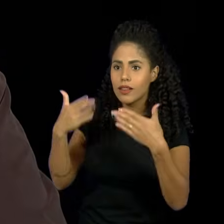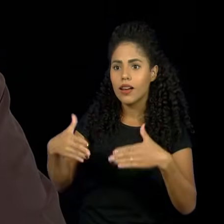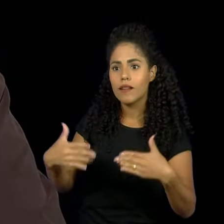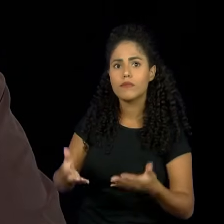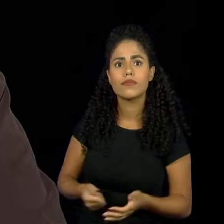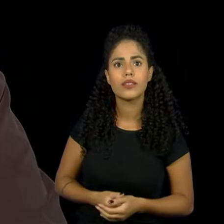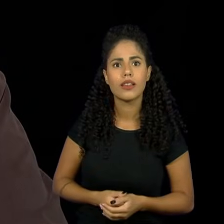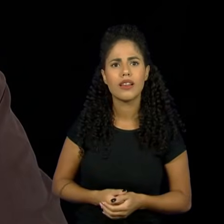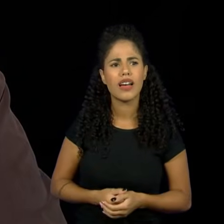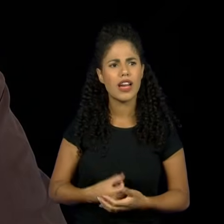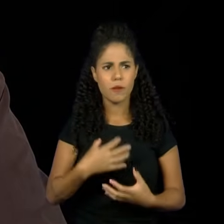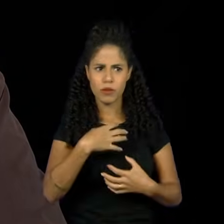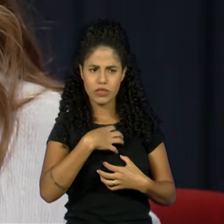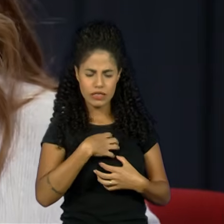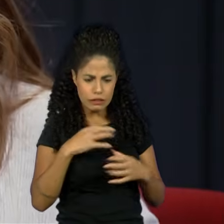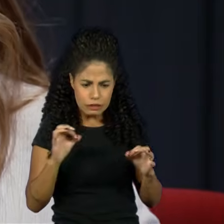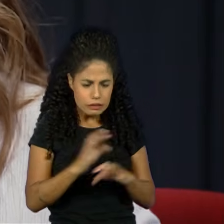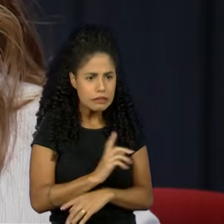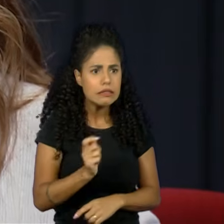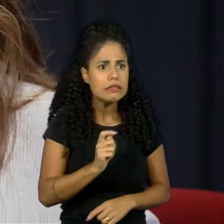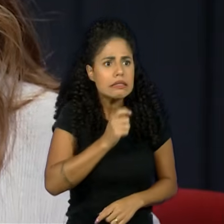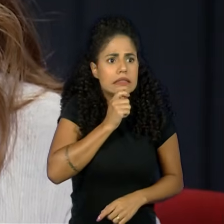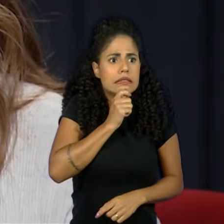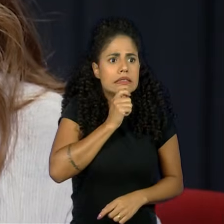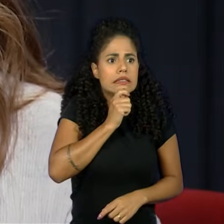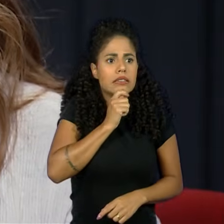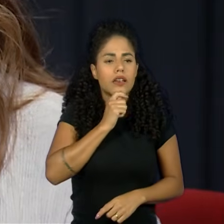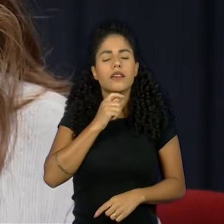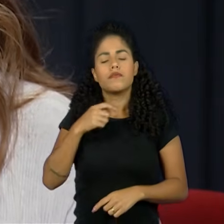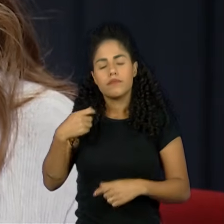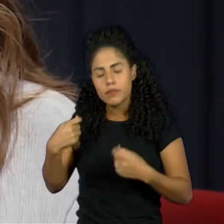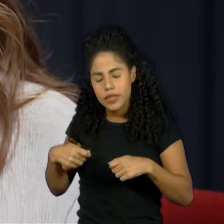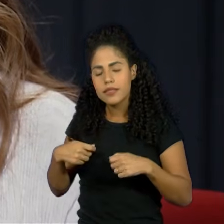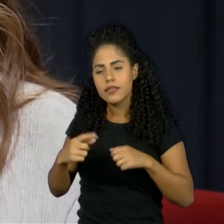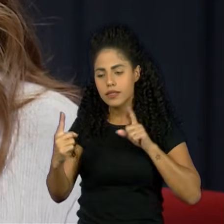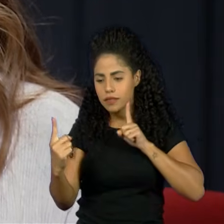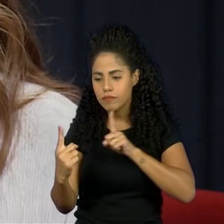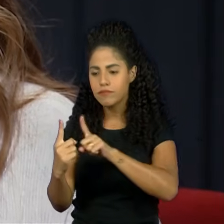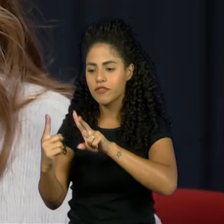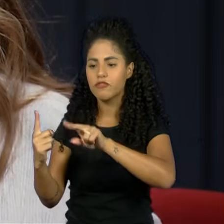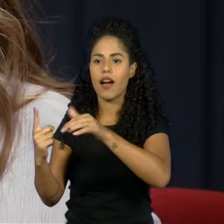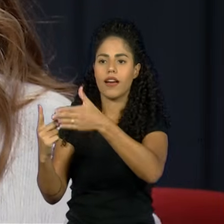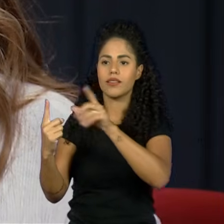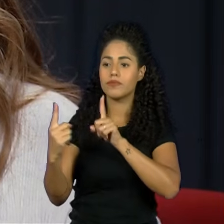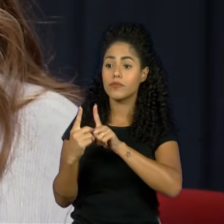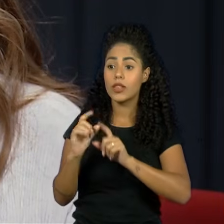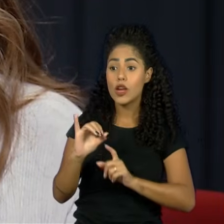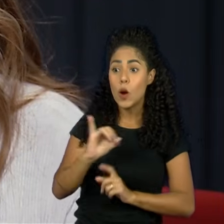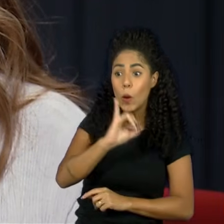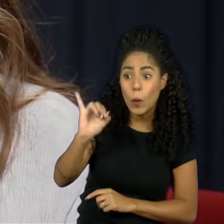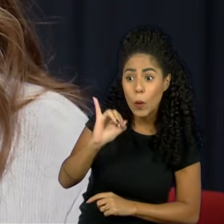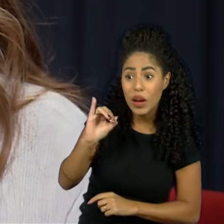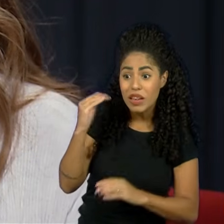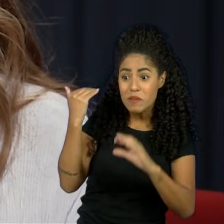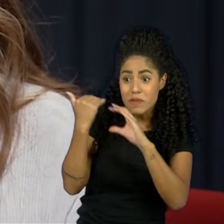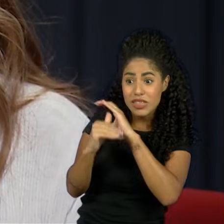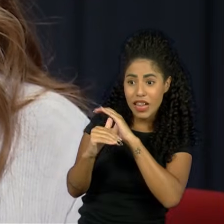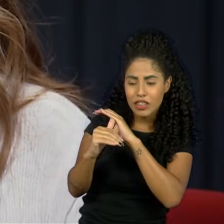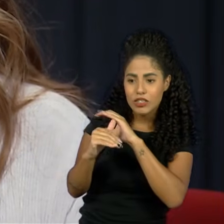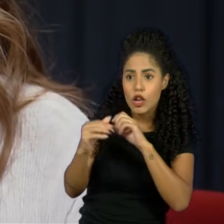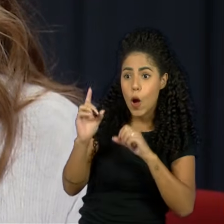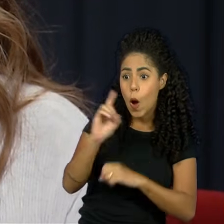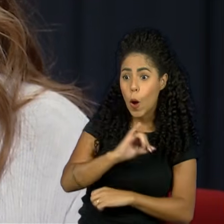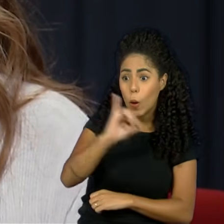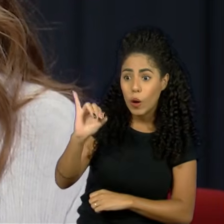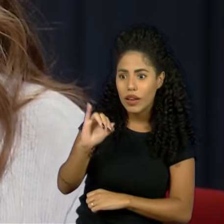Mesmo se você não se sentir preparado. Mesmo que você não se sinta preparado. Porque a hora que você manda um oi, você tem que dar conta de ficar